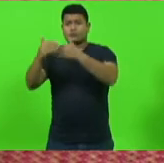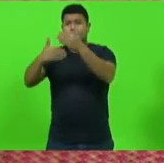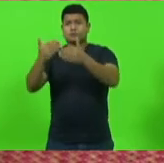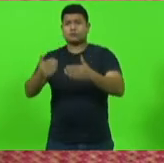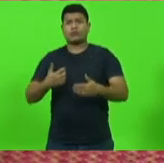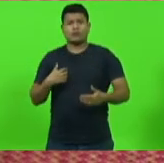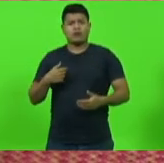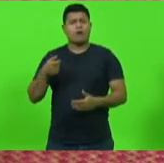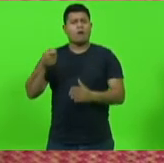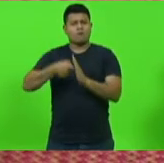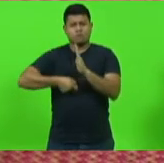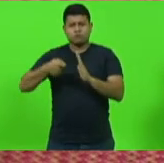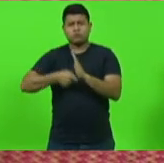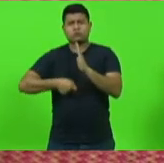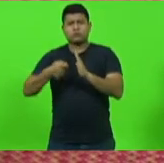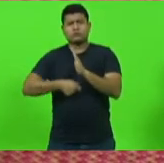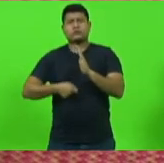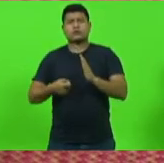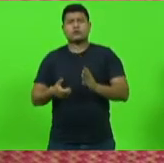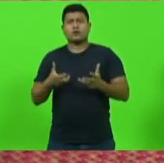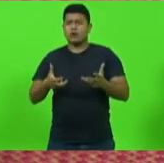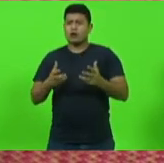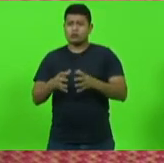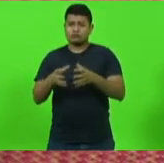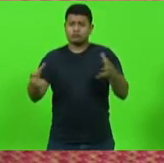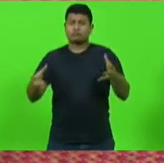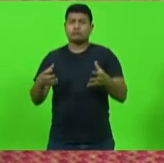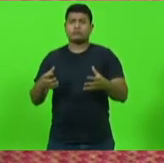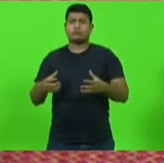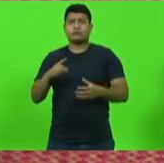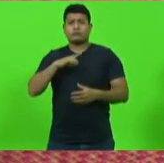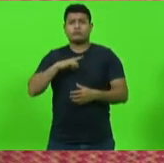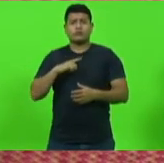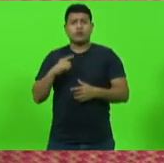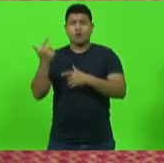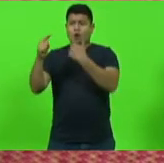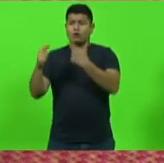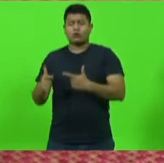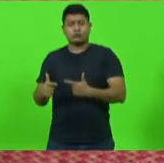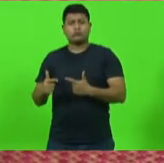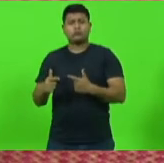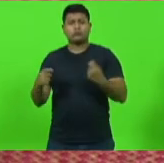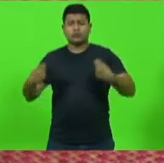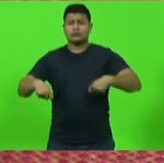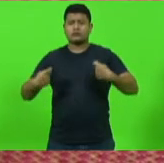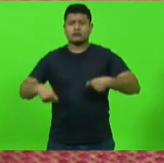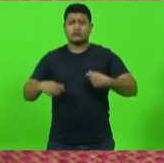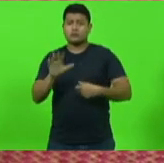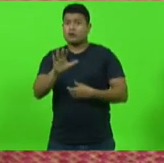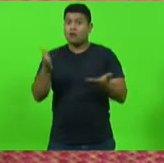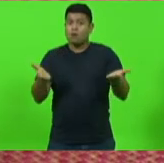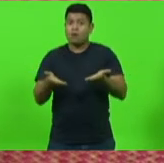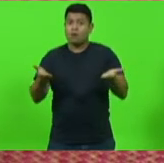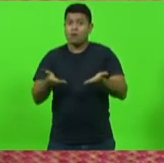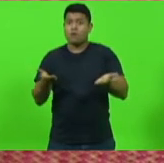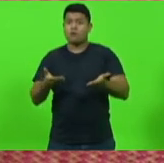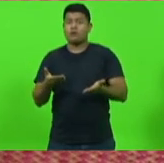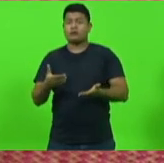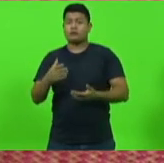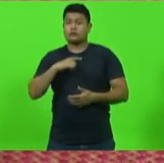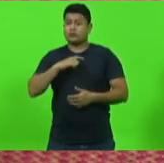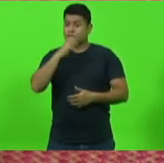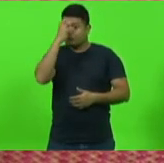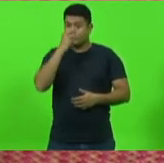é constante, temos mais buscas a fazer, mas hoje, por uma questão de seriedade